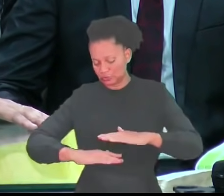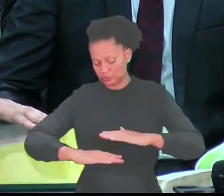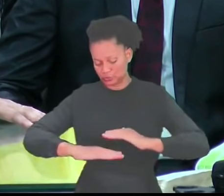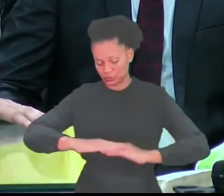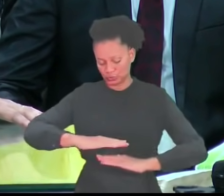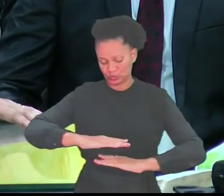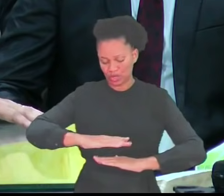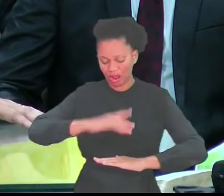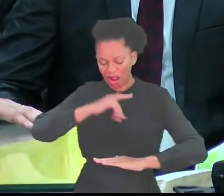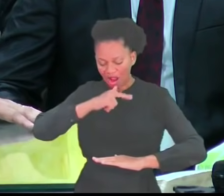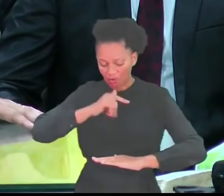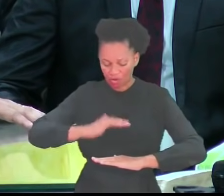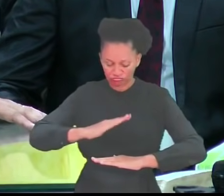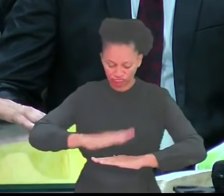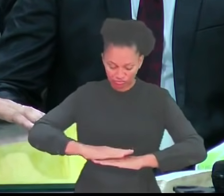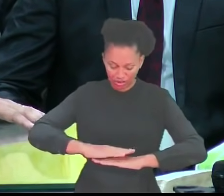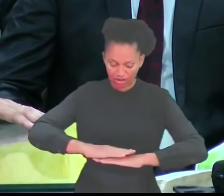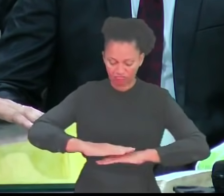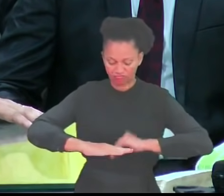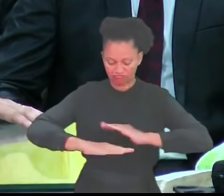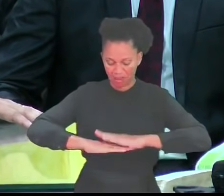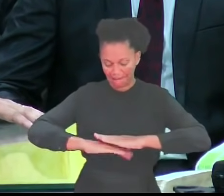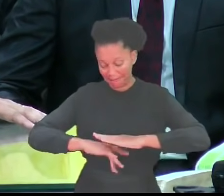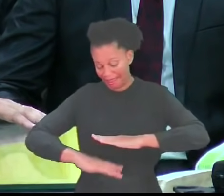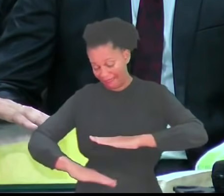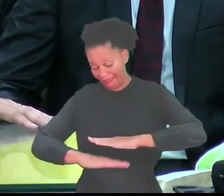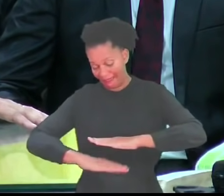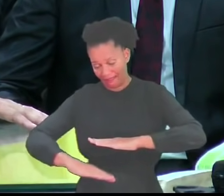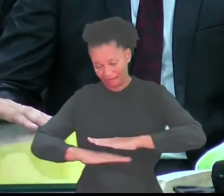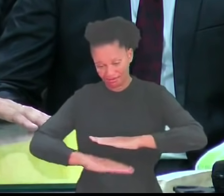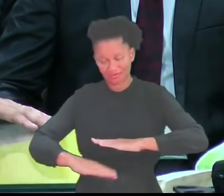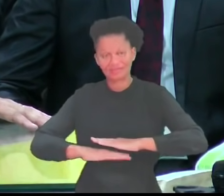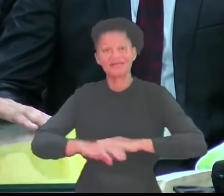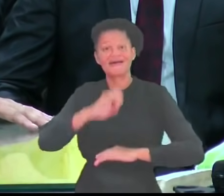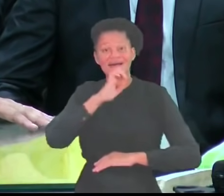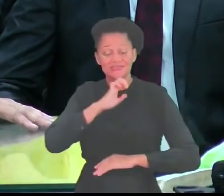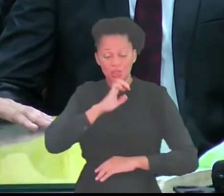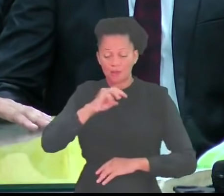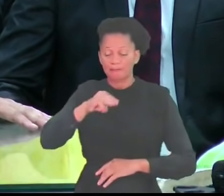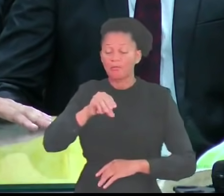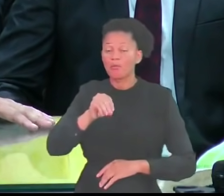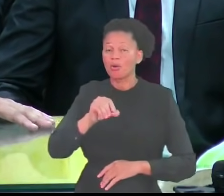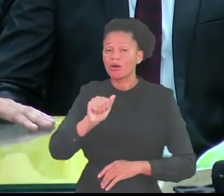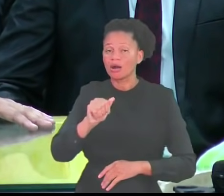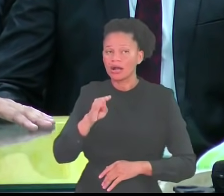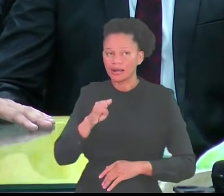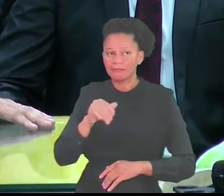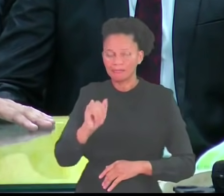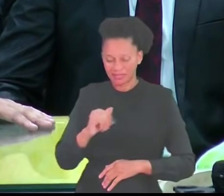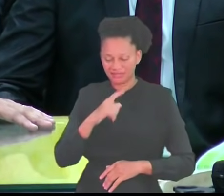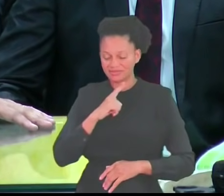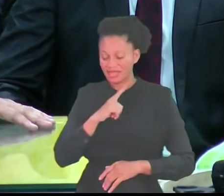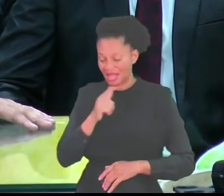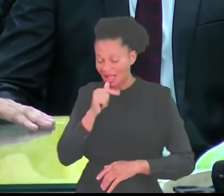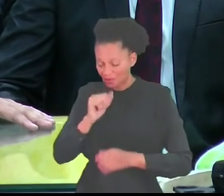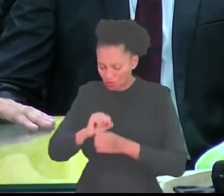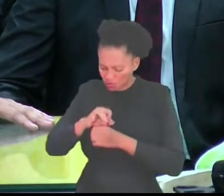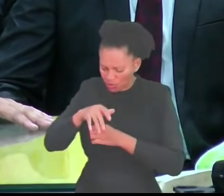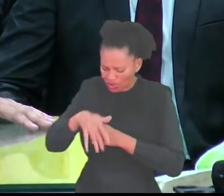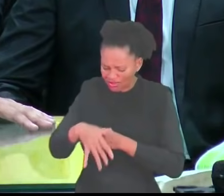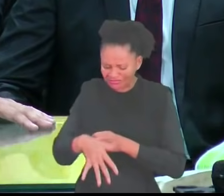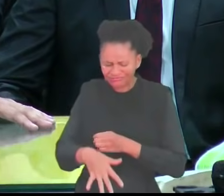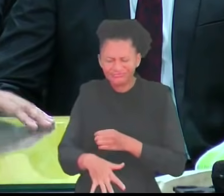No deserto de Edom, no deserto de Moab, aleluia, tem uma fonte de água que é uma coisa